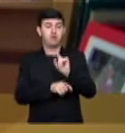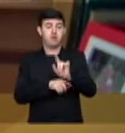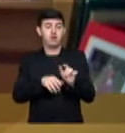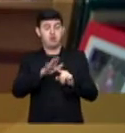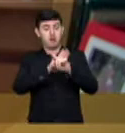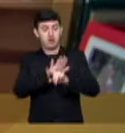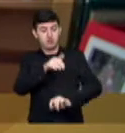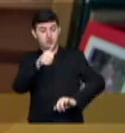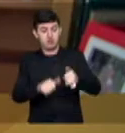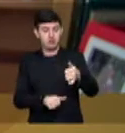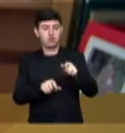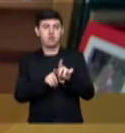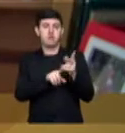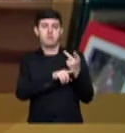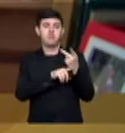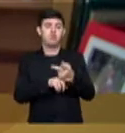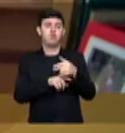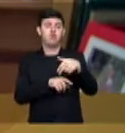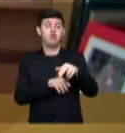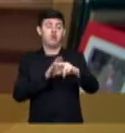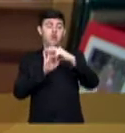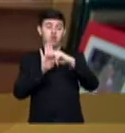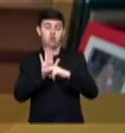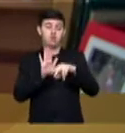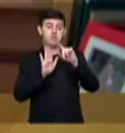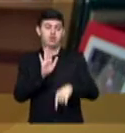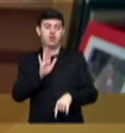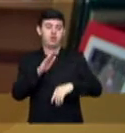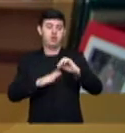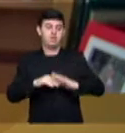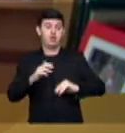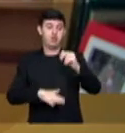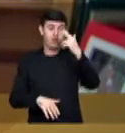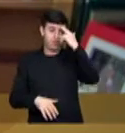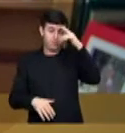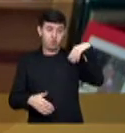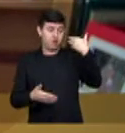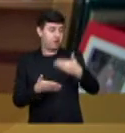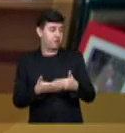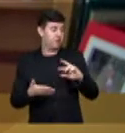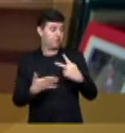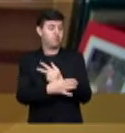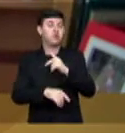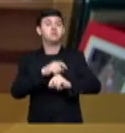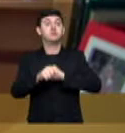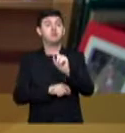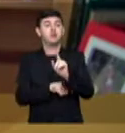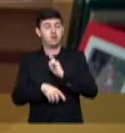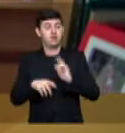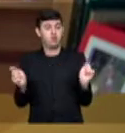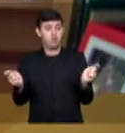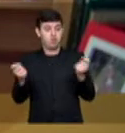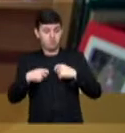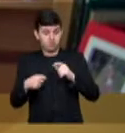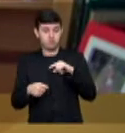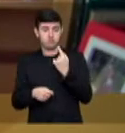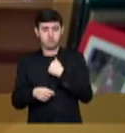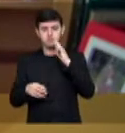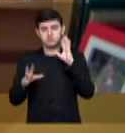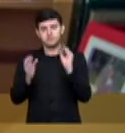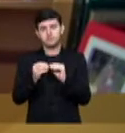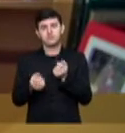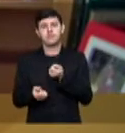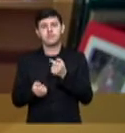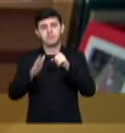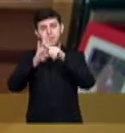alguma outra norma, porventura, que postule a aplicação à hipótese, até que o faça as competências expressas na